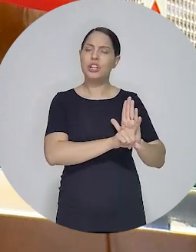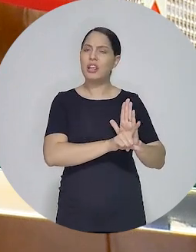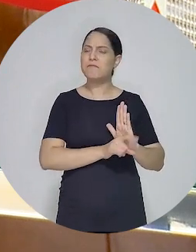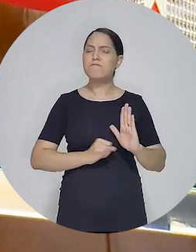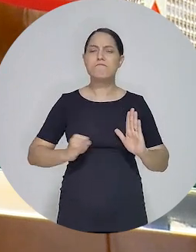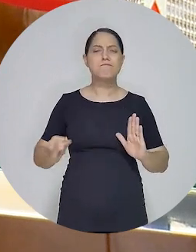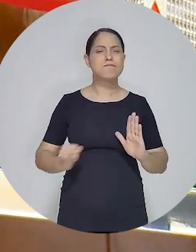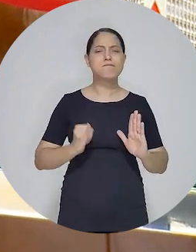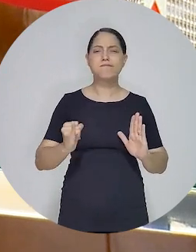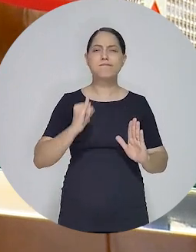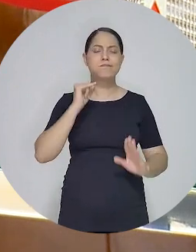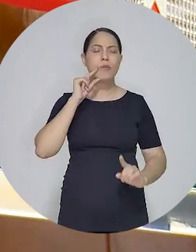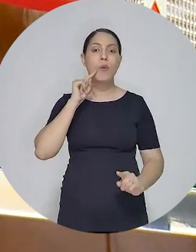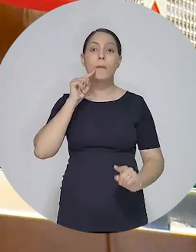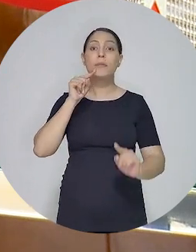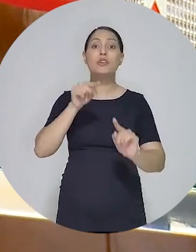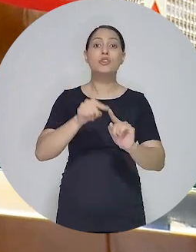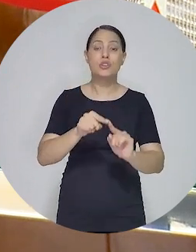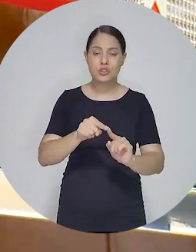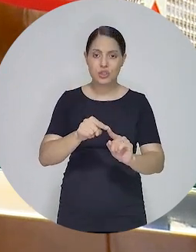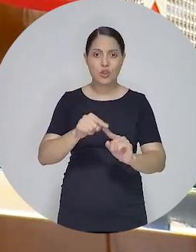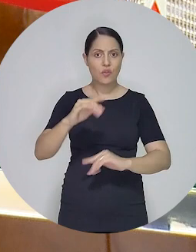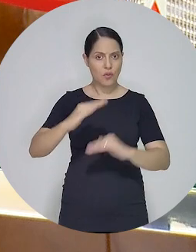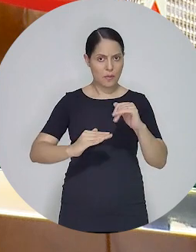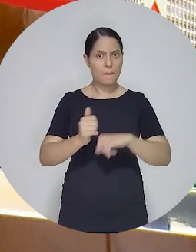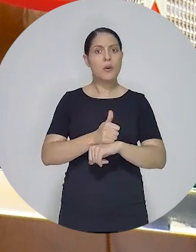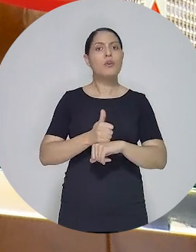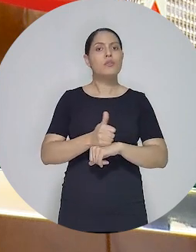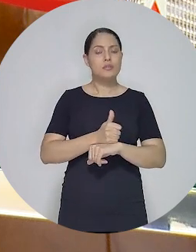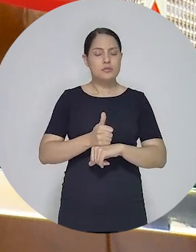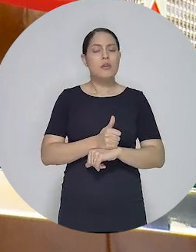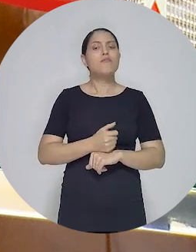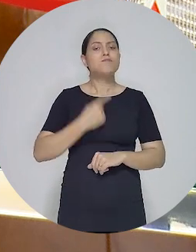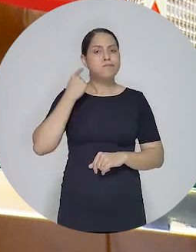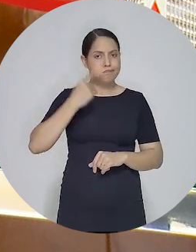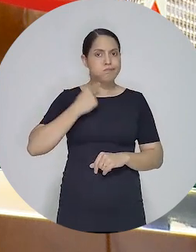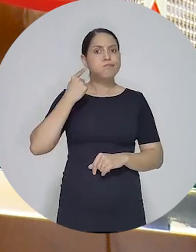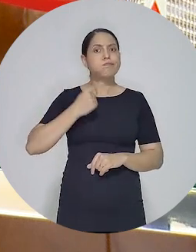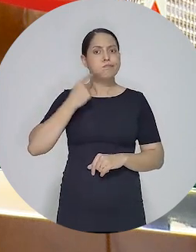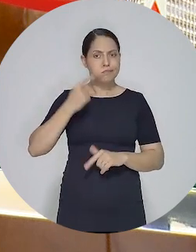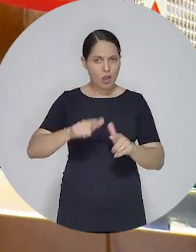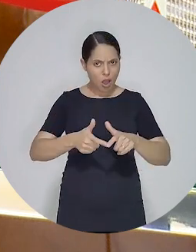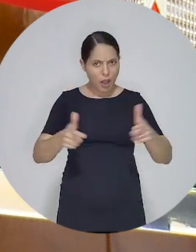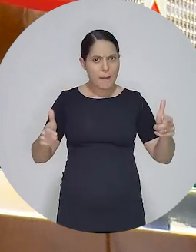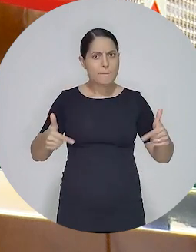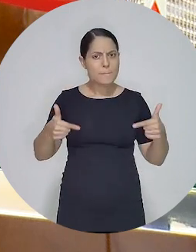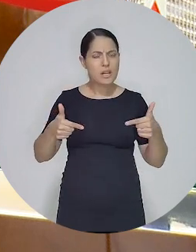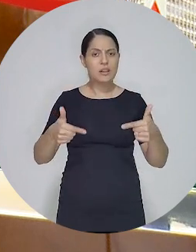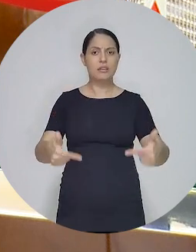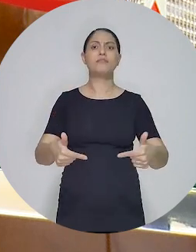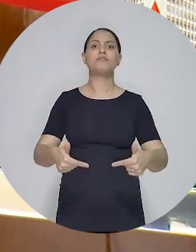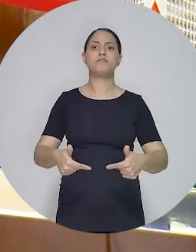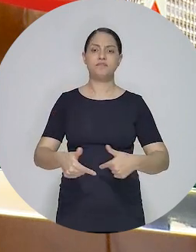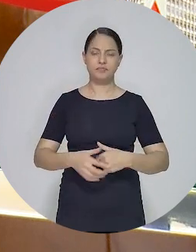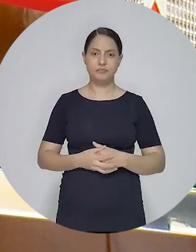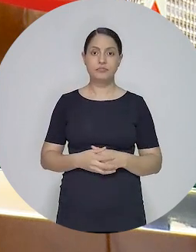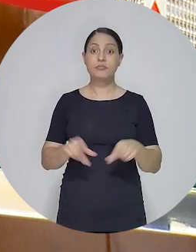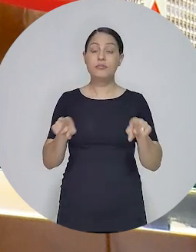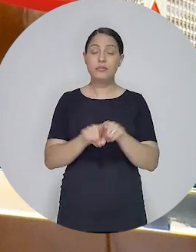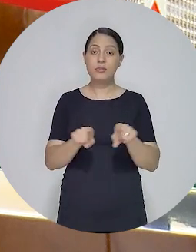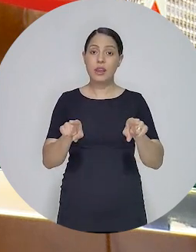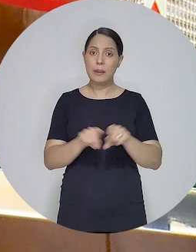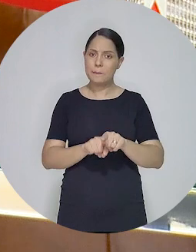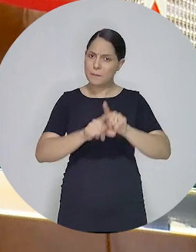de um importante projeto de lei que amplia a proteção da profissão, do exercício profissional